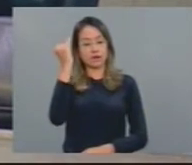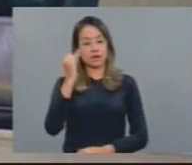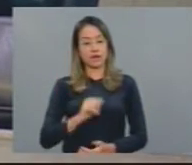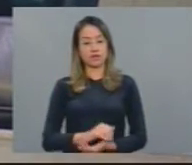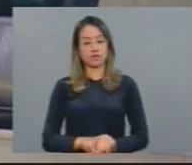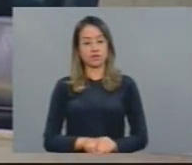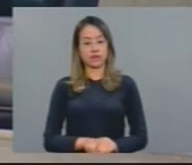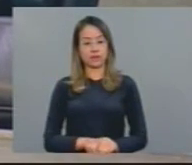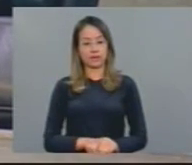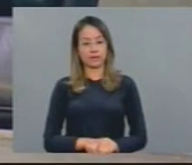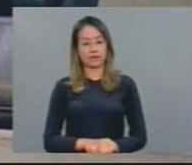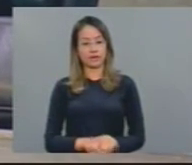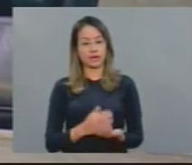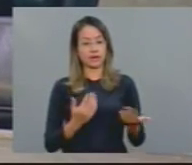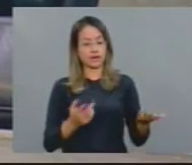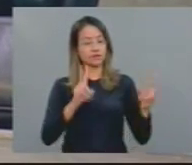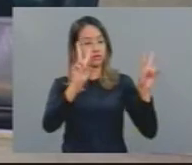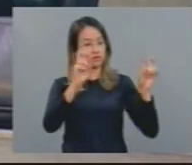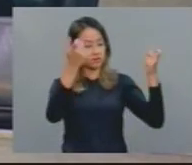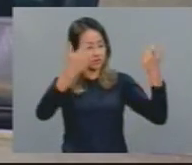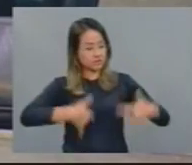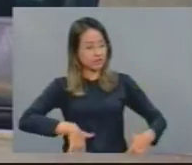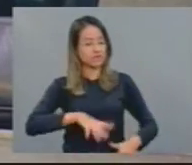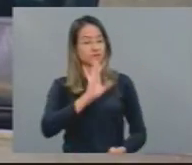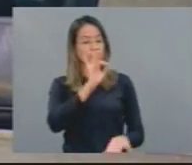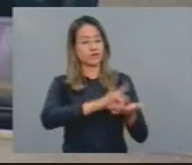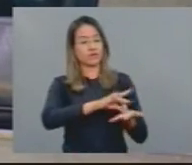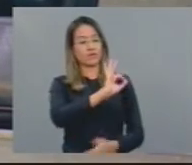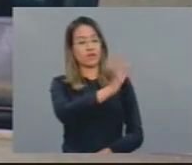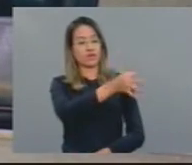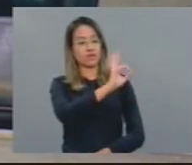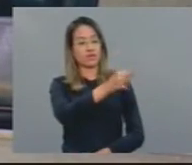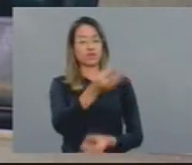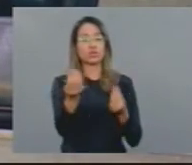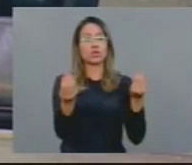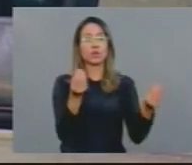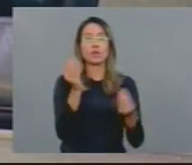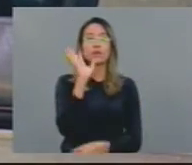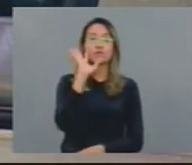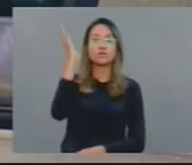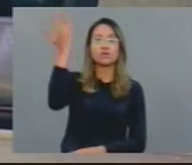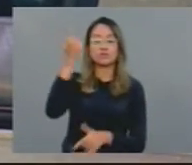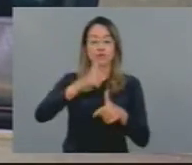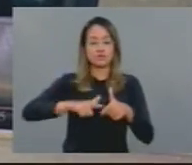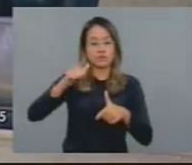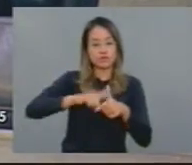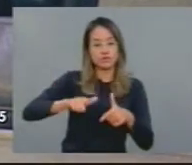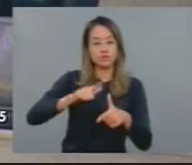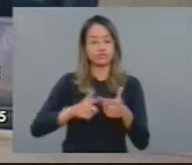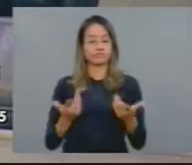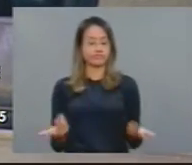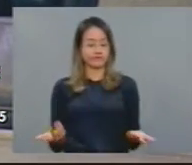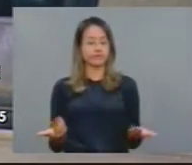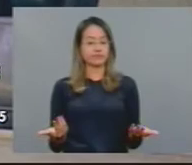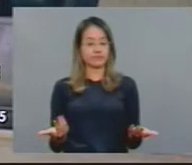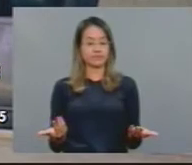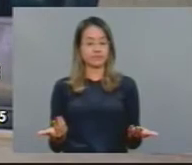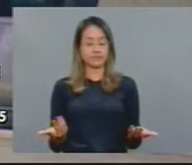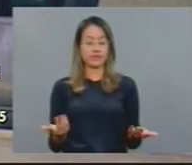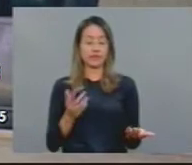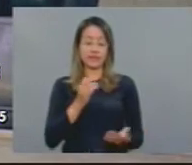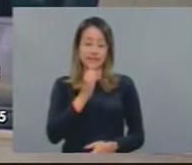da União Federal ficou parado nas contas do Estado do Ceará? Vocês sabem quanto tempo ficou? para construir unidade, 6